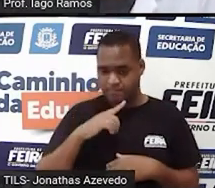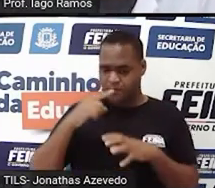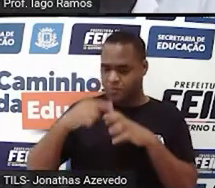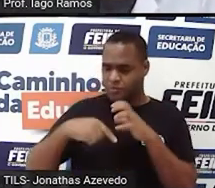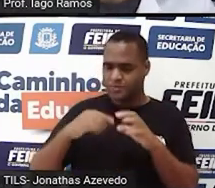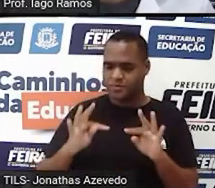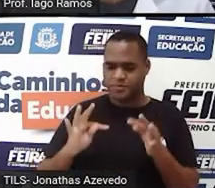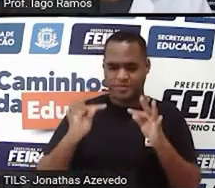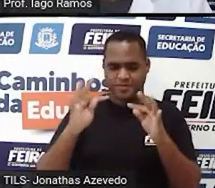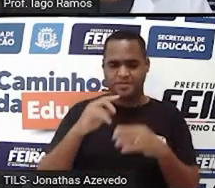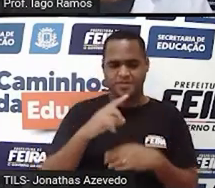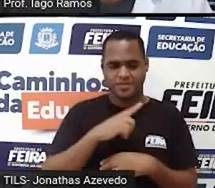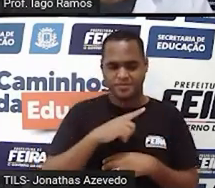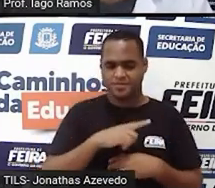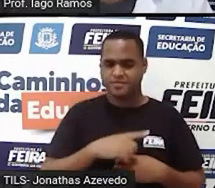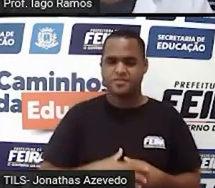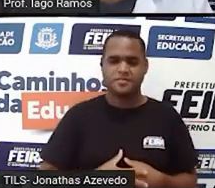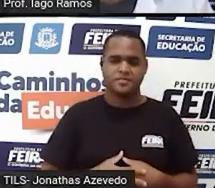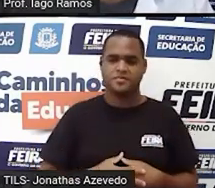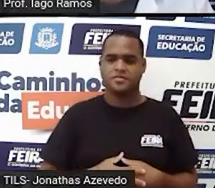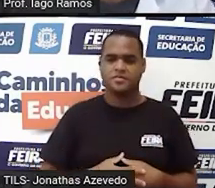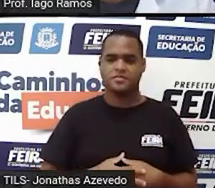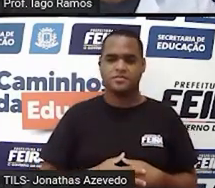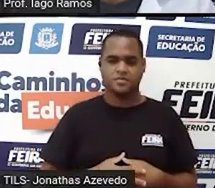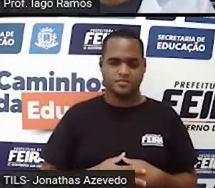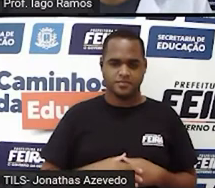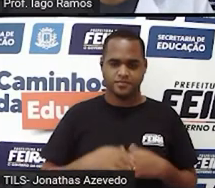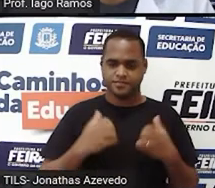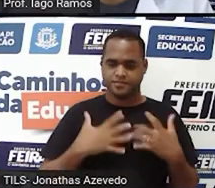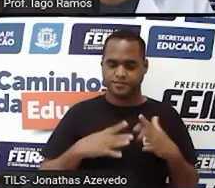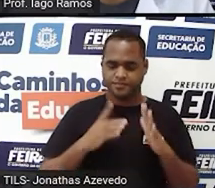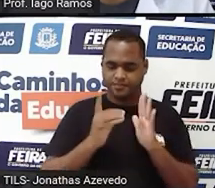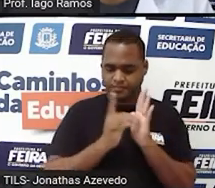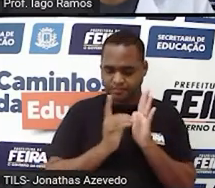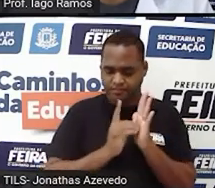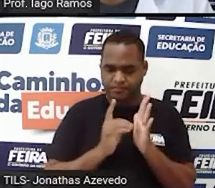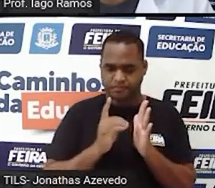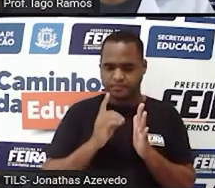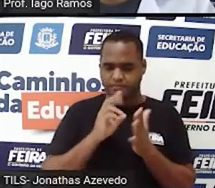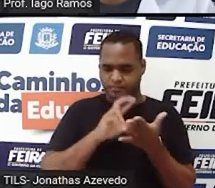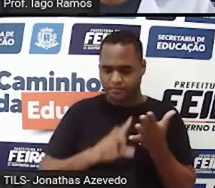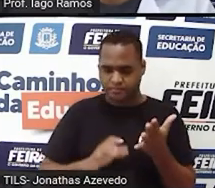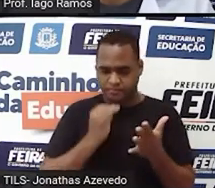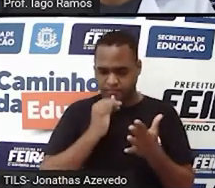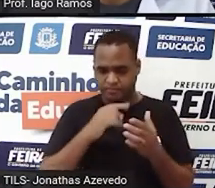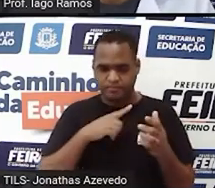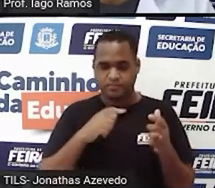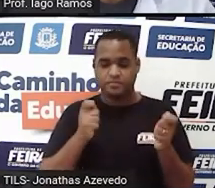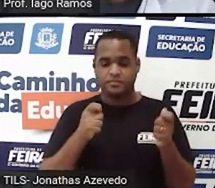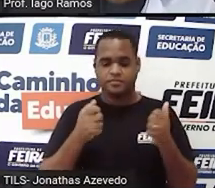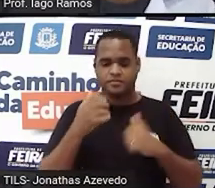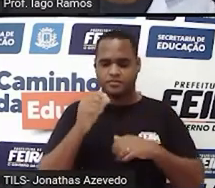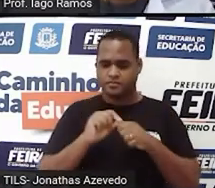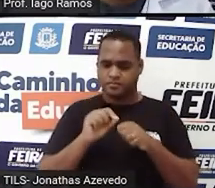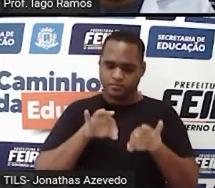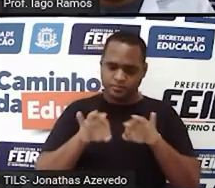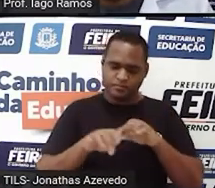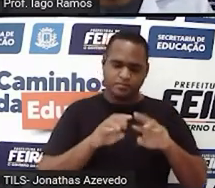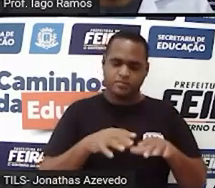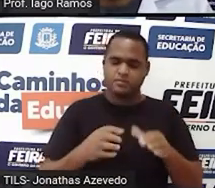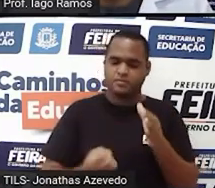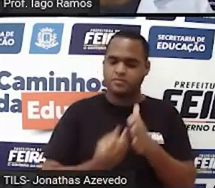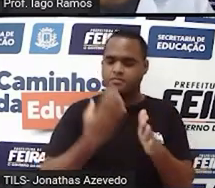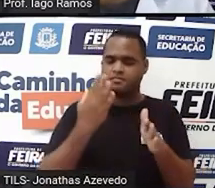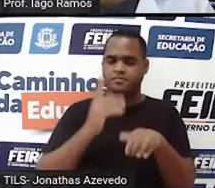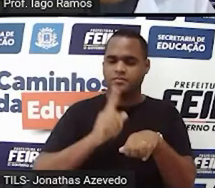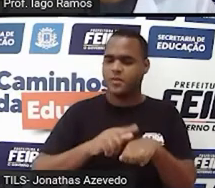mundo muito tecnológico a gente tem aí aparelhos digitais eletrônicos que fazem isso por nós né mas não surgiu